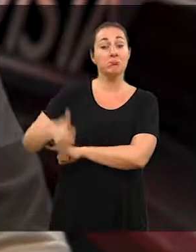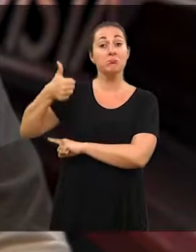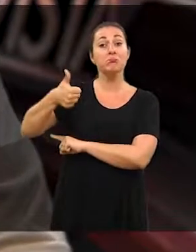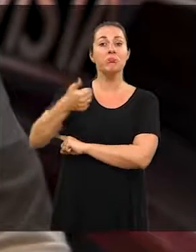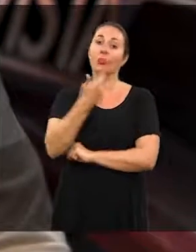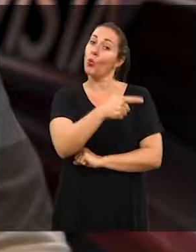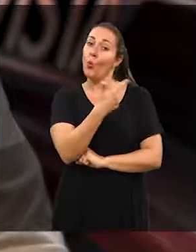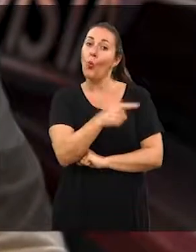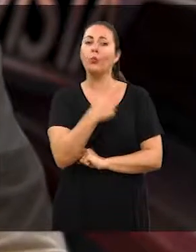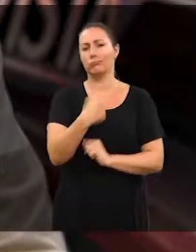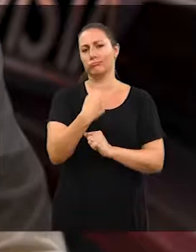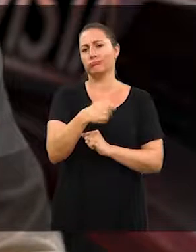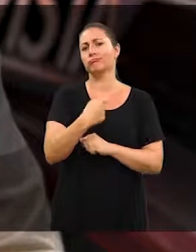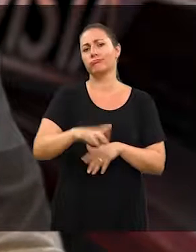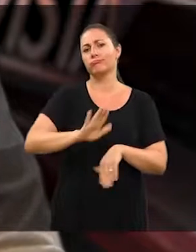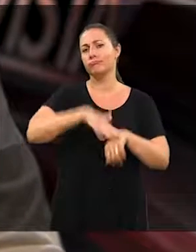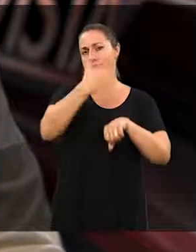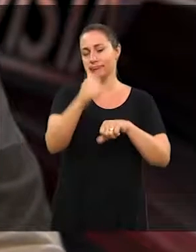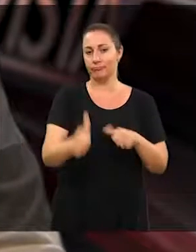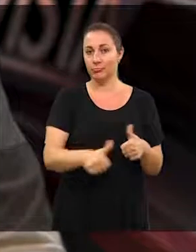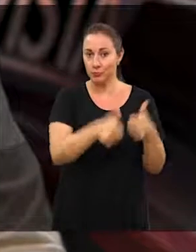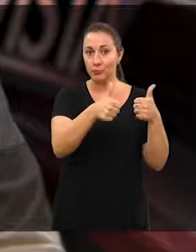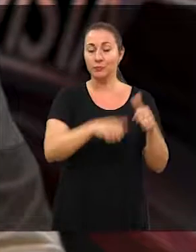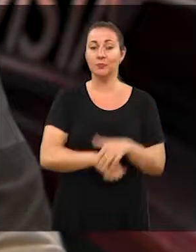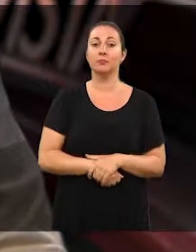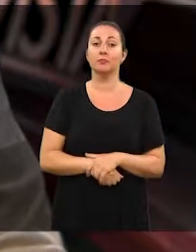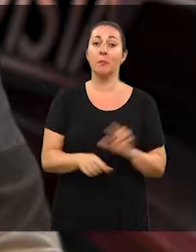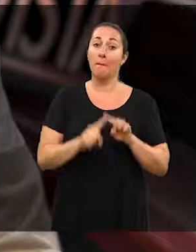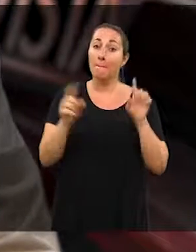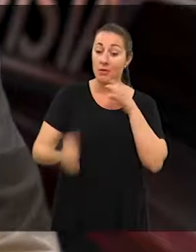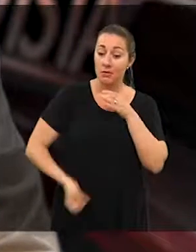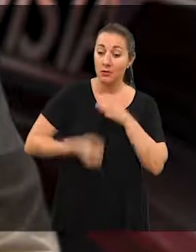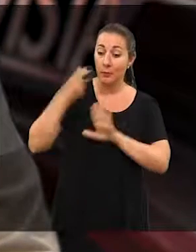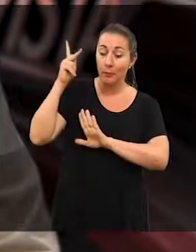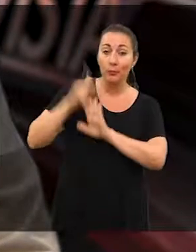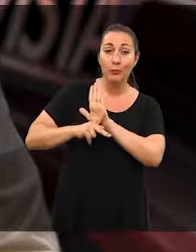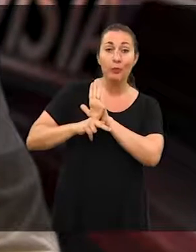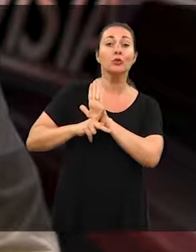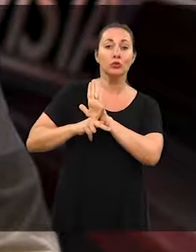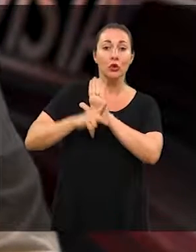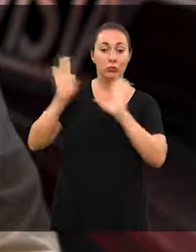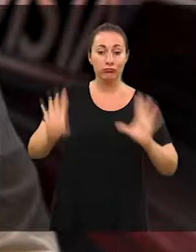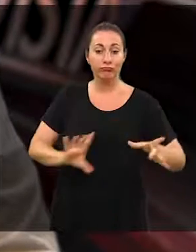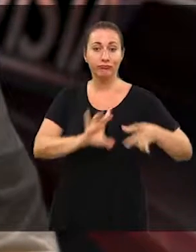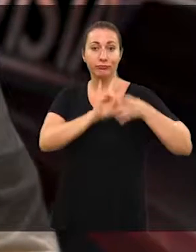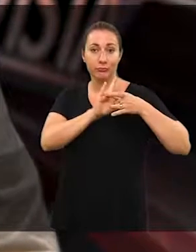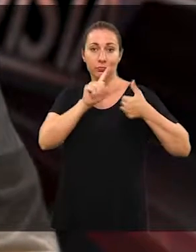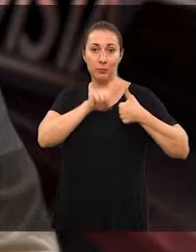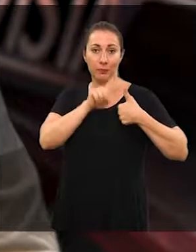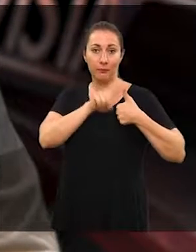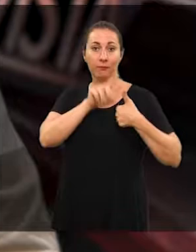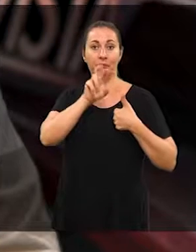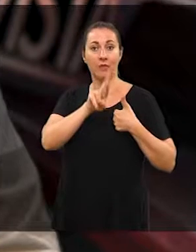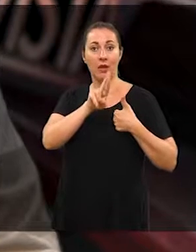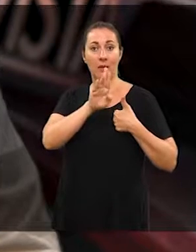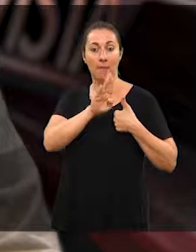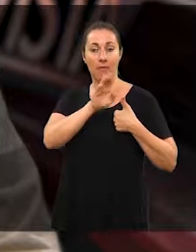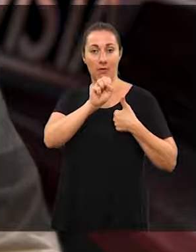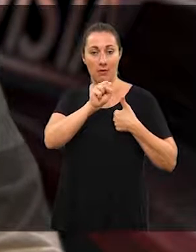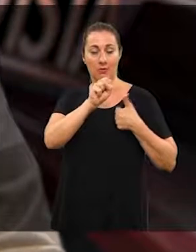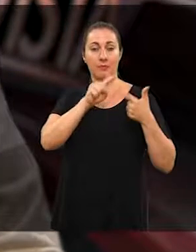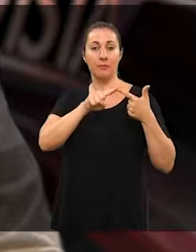mais, outros que precisam melhorar em alguns itens, né? Mas a gente criou esse projeto em parceria com a RBS, com o